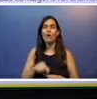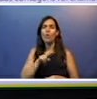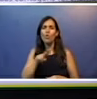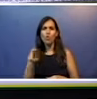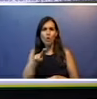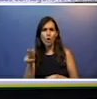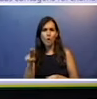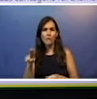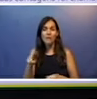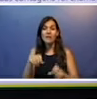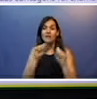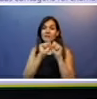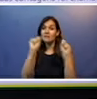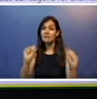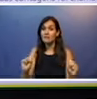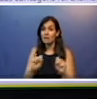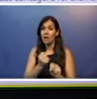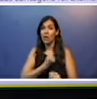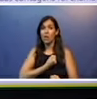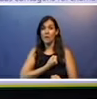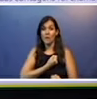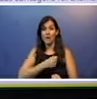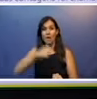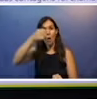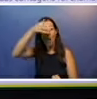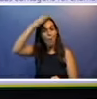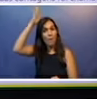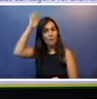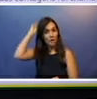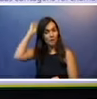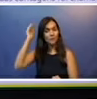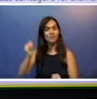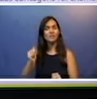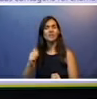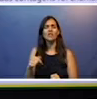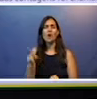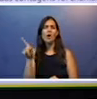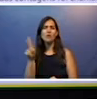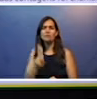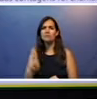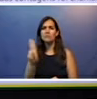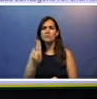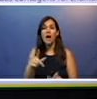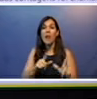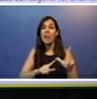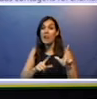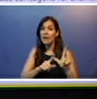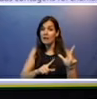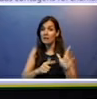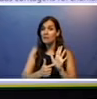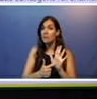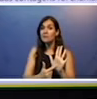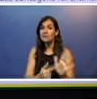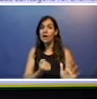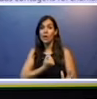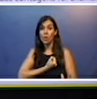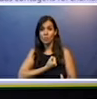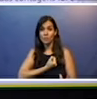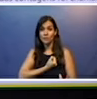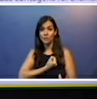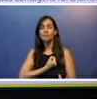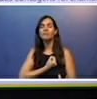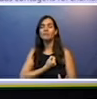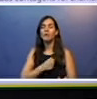de sistema de numeração romano. Nesse sistema, usavam-se estas letras para representar os números. Então,